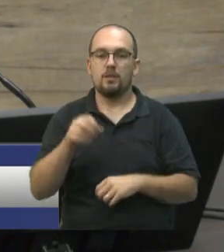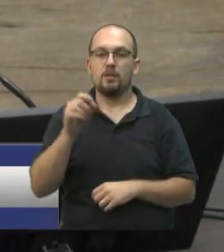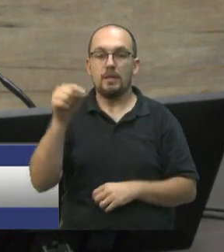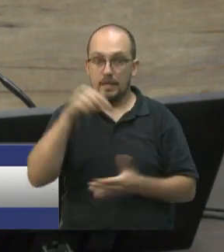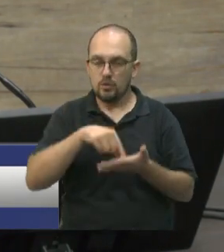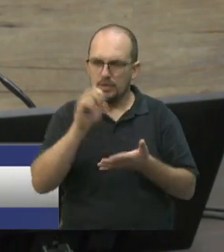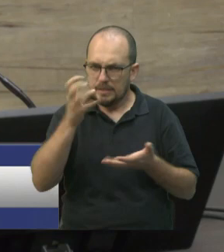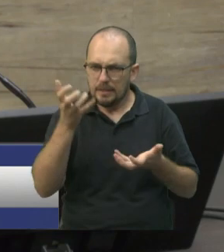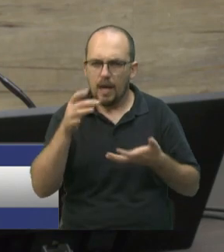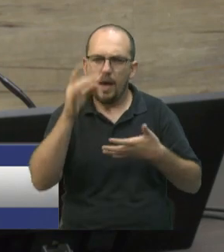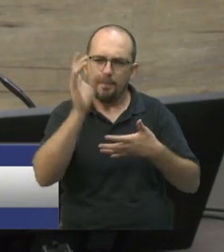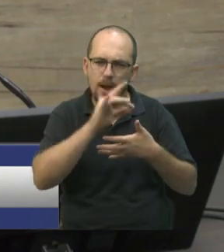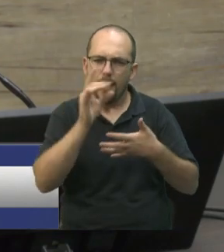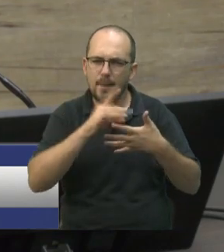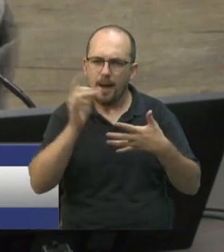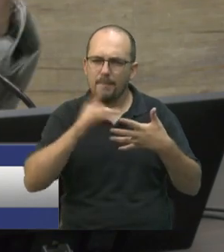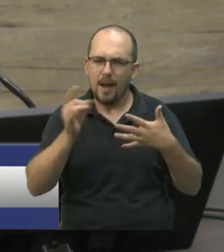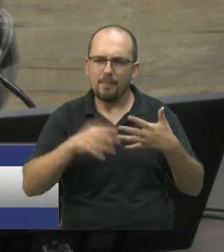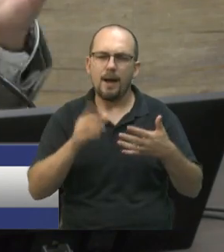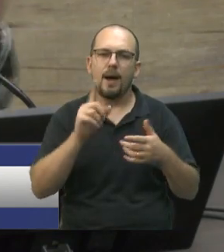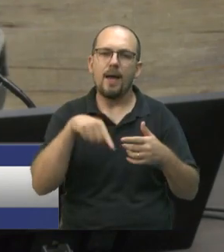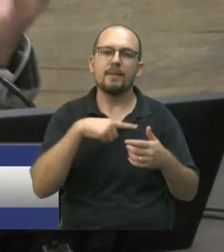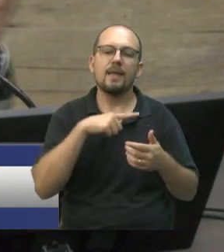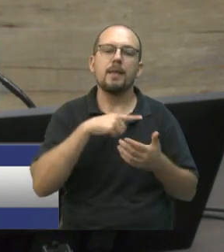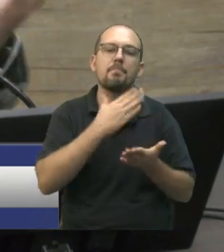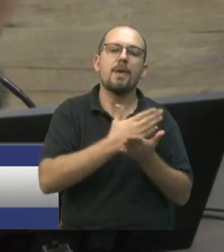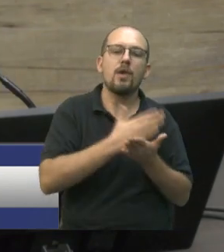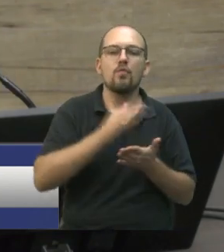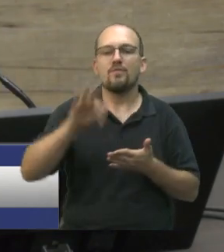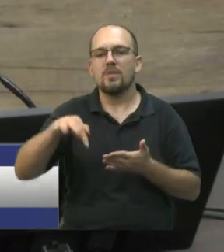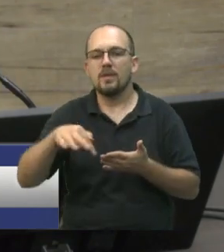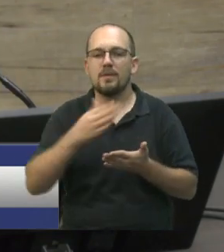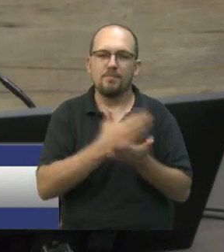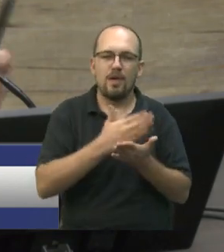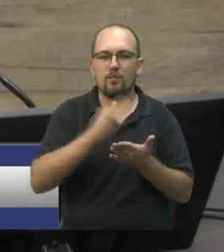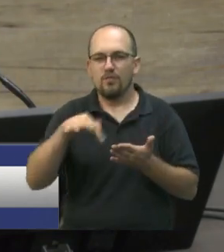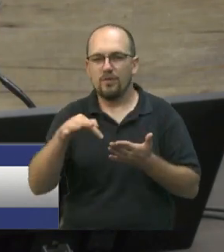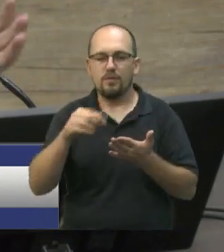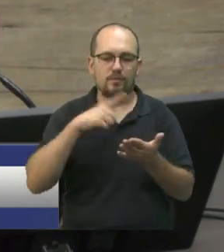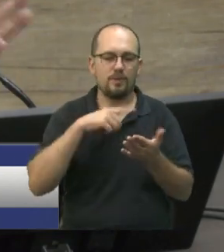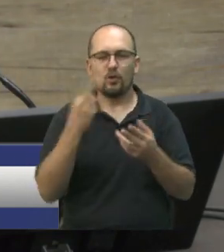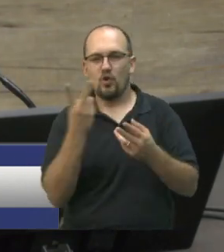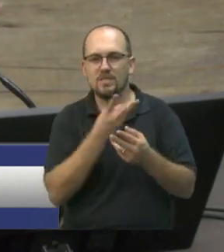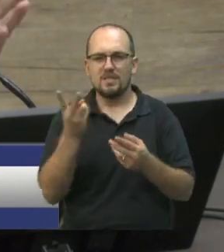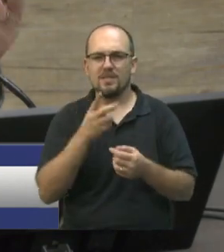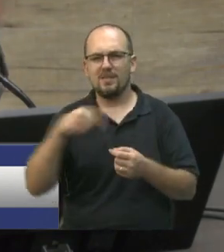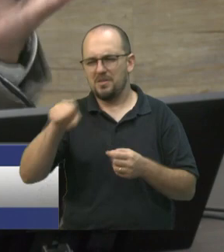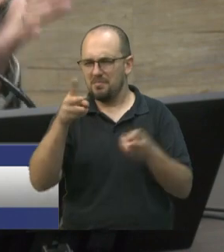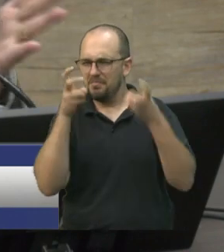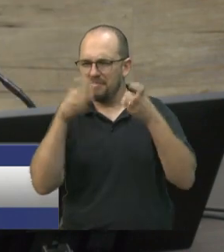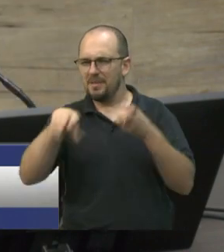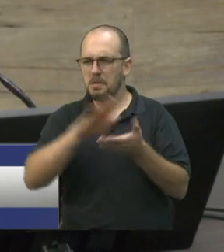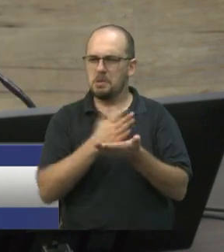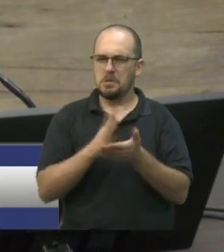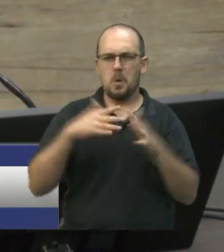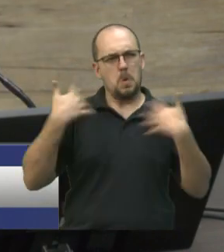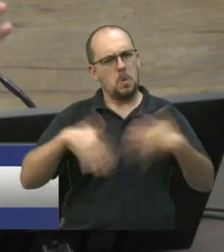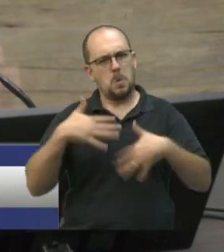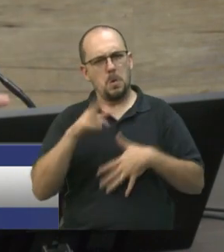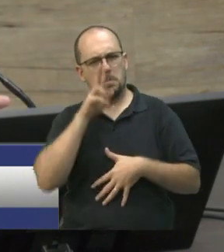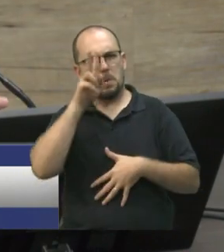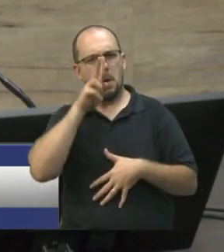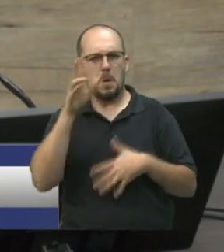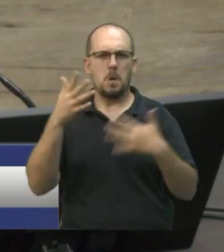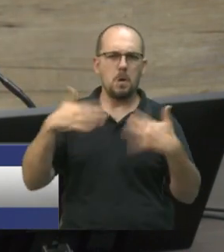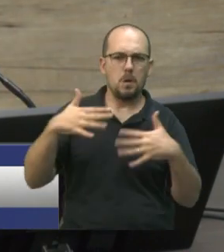gente ia falar área meio, área fim. Eu vi que vocês ficaram até um pouco incomodados com a questão aí, olha, tá tanto.